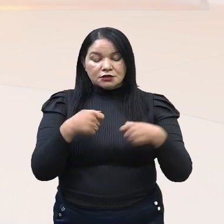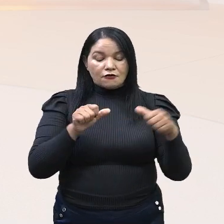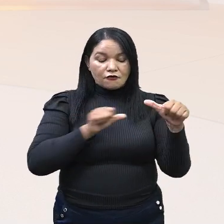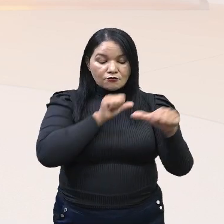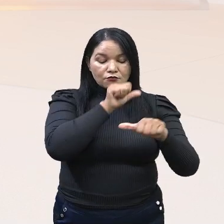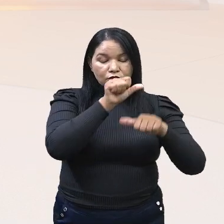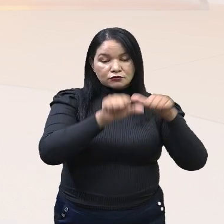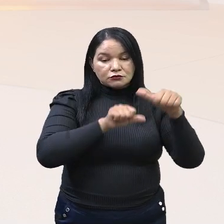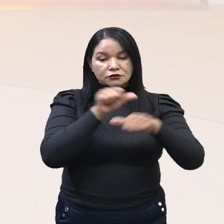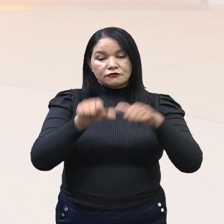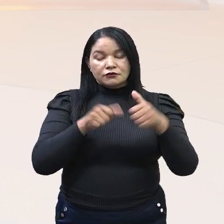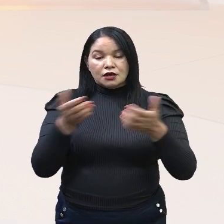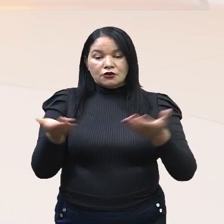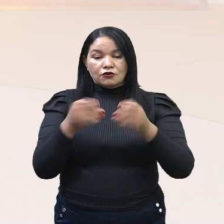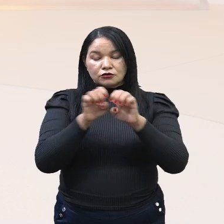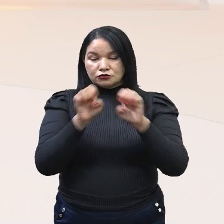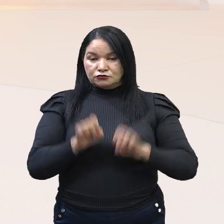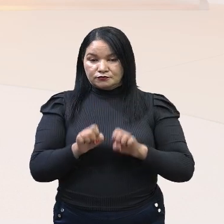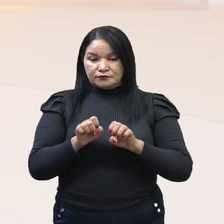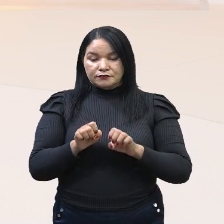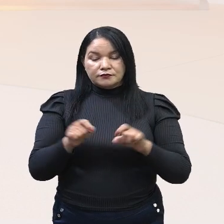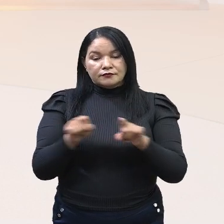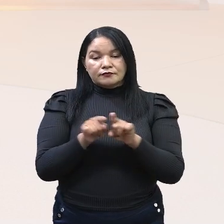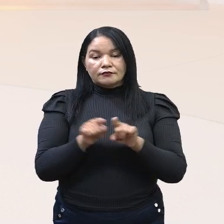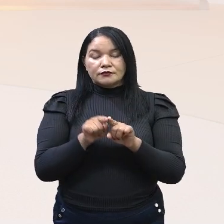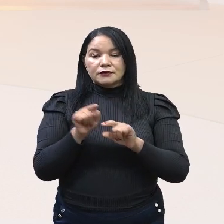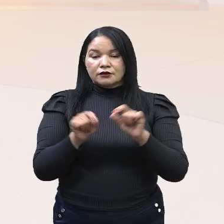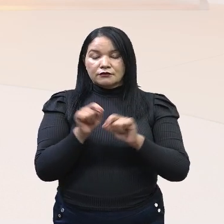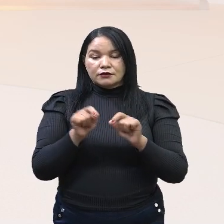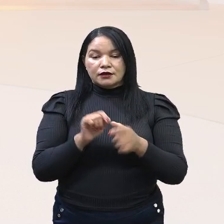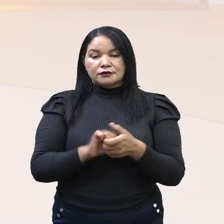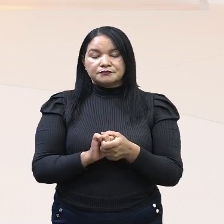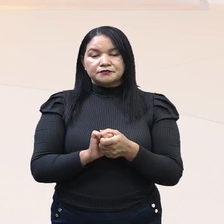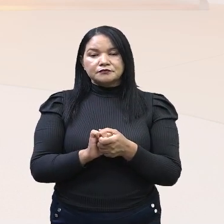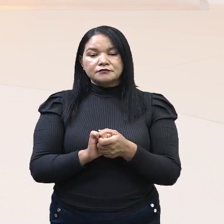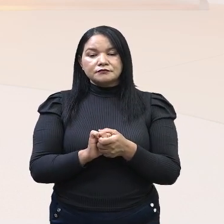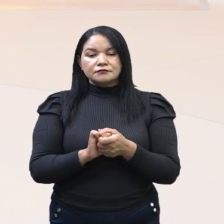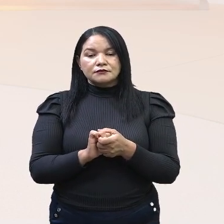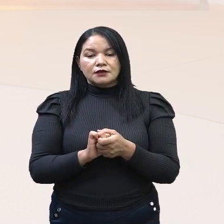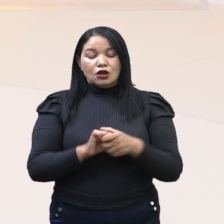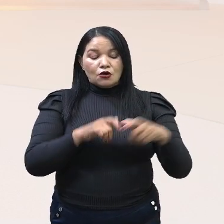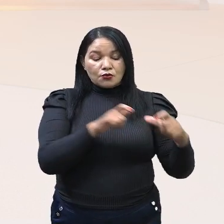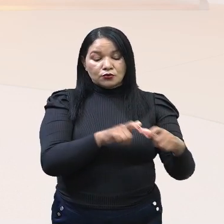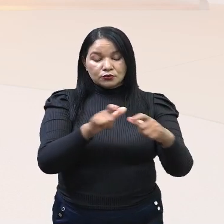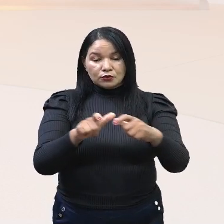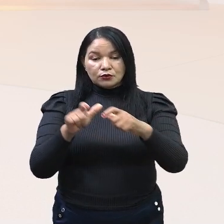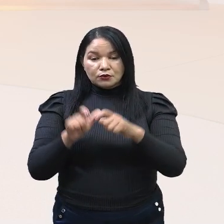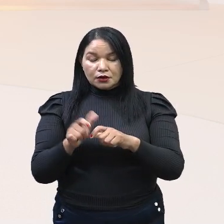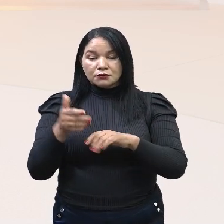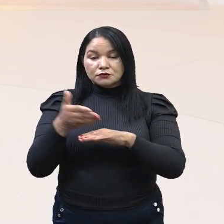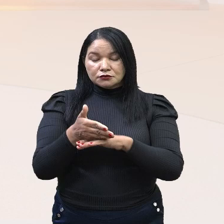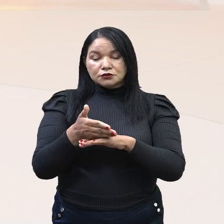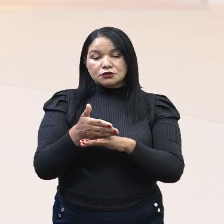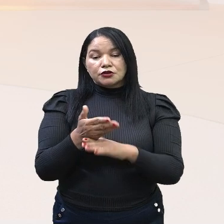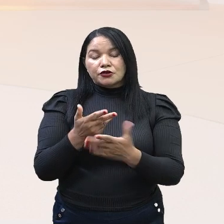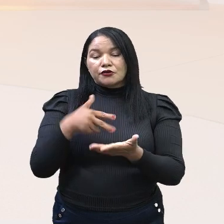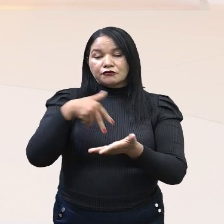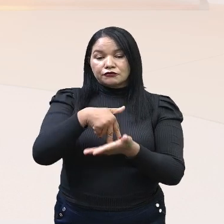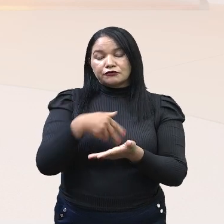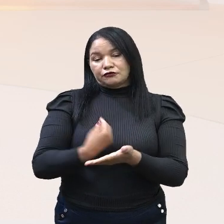sua estrutura, era necessário modificar os locais em que eles estavam inseridos, modificar a